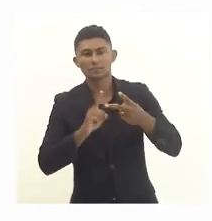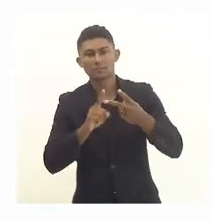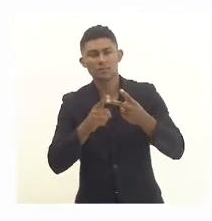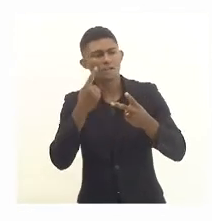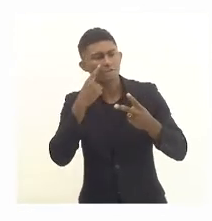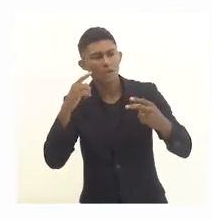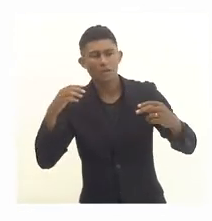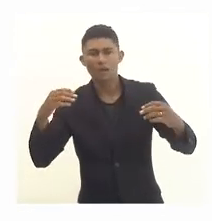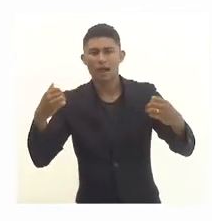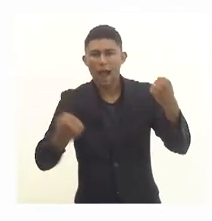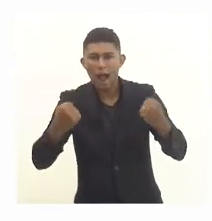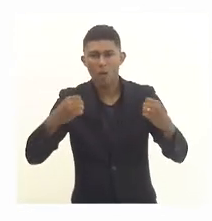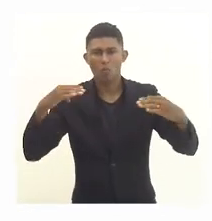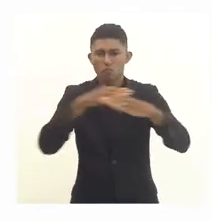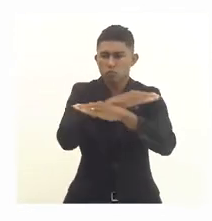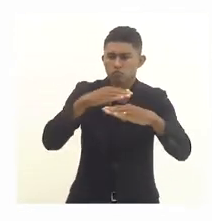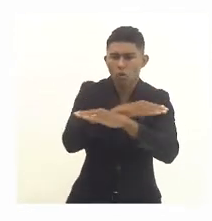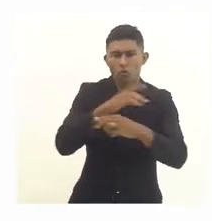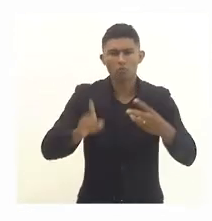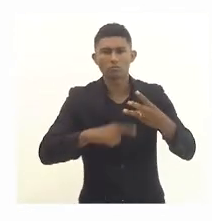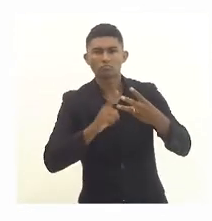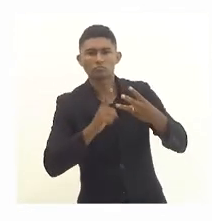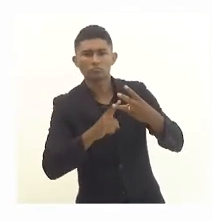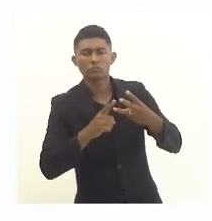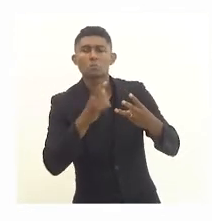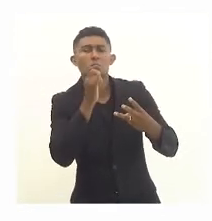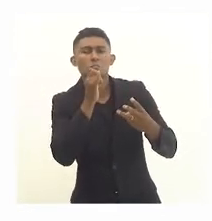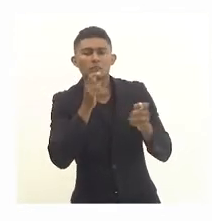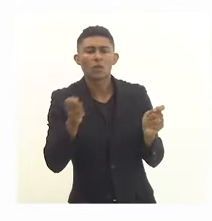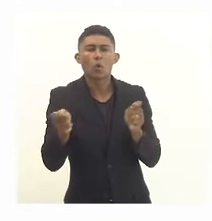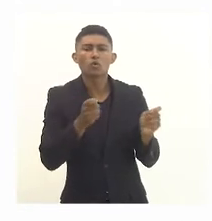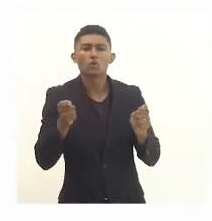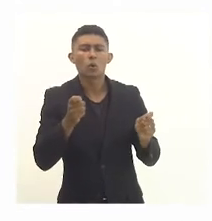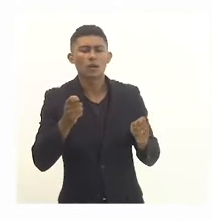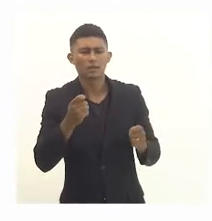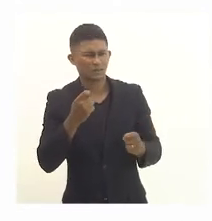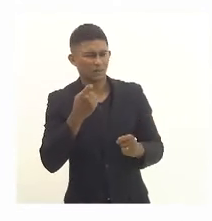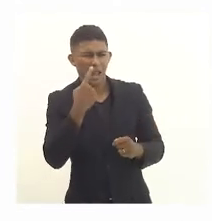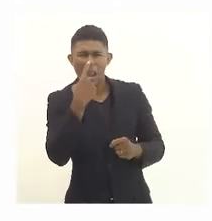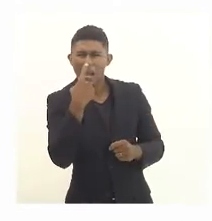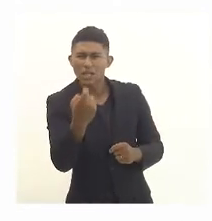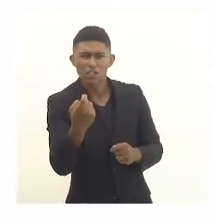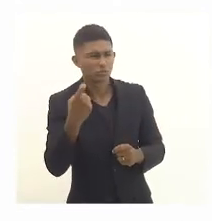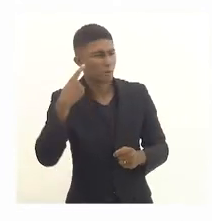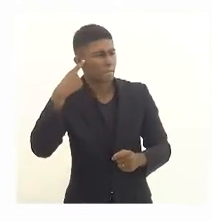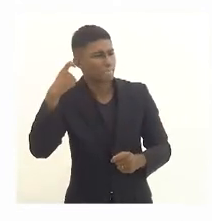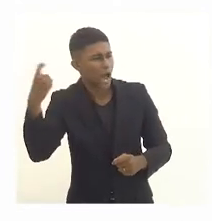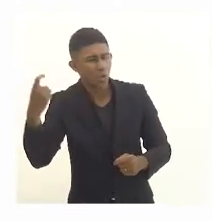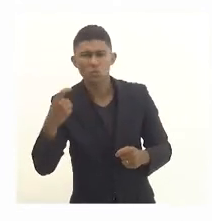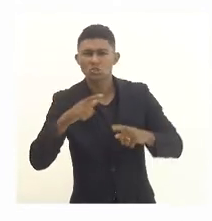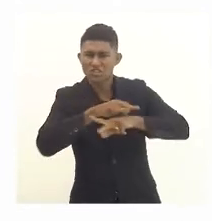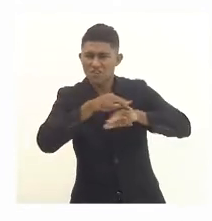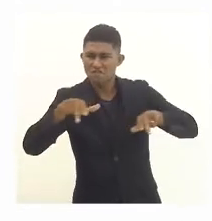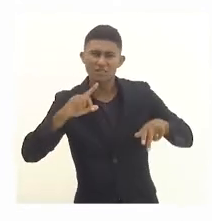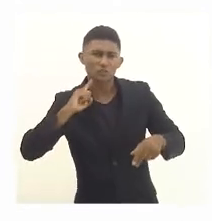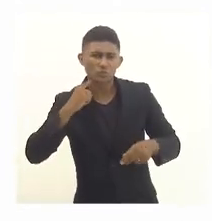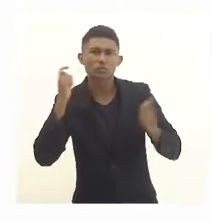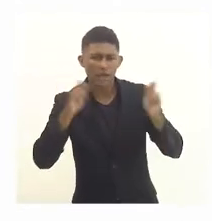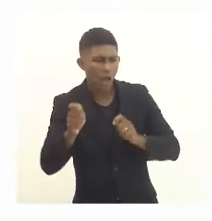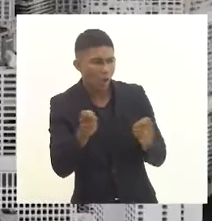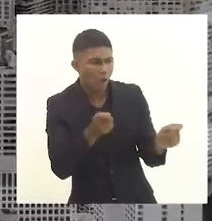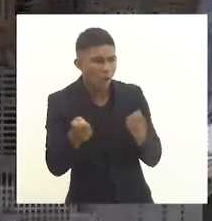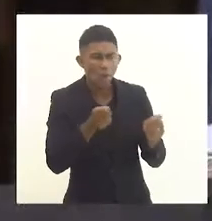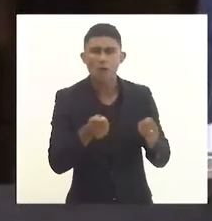frota, gerenciamento de rede, por exemplo, controle de lixo, barulho, poluição, gerenciamento de cobrança de estacionamento e 5G.